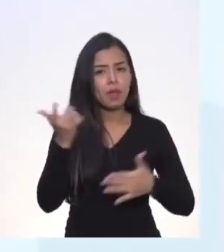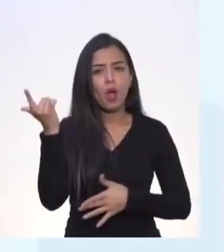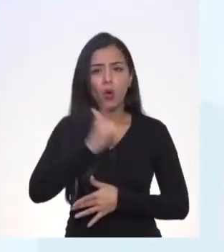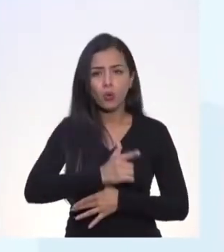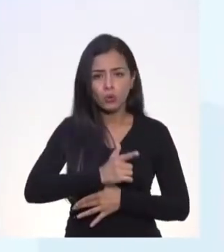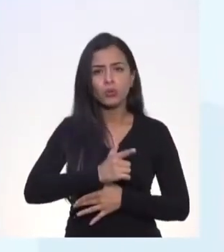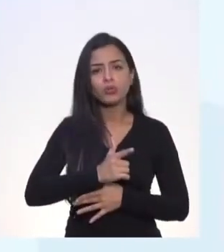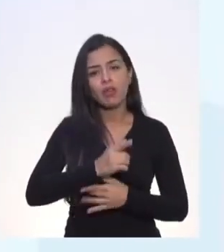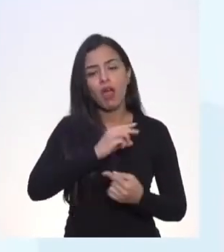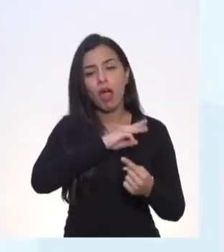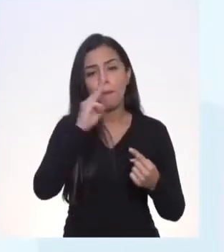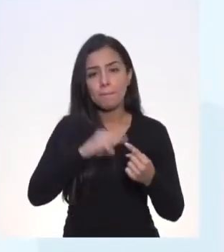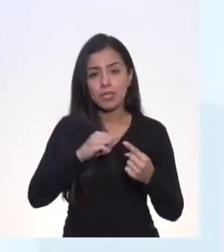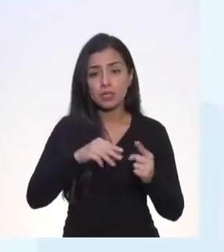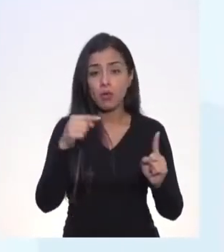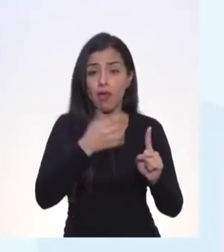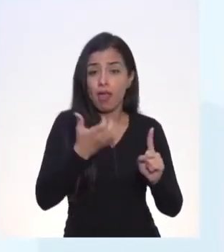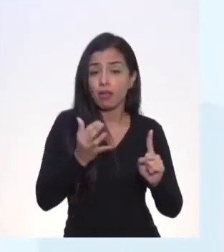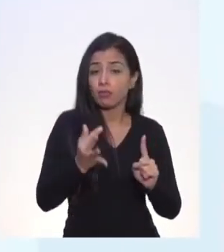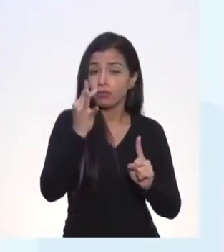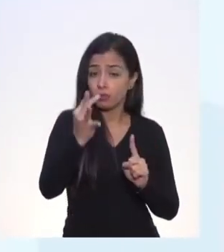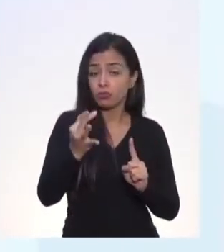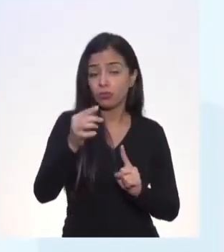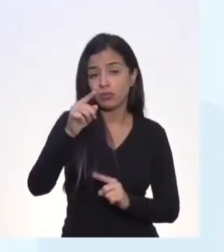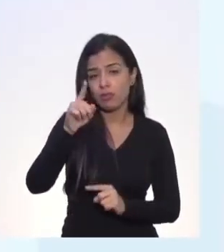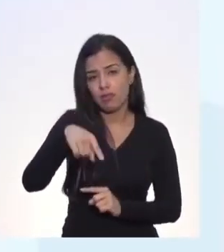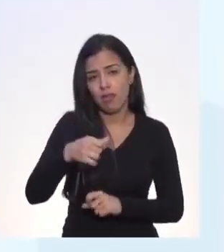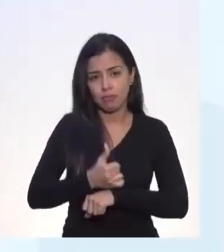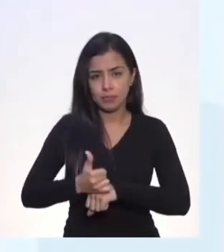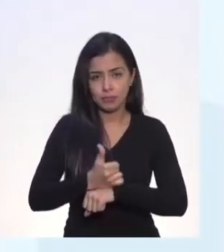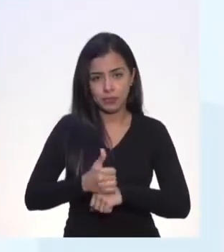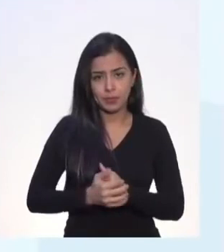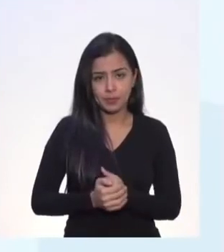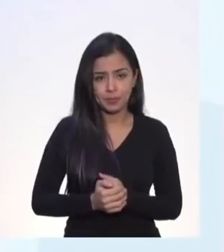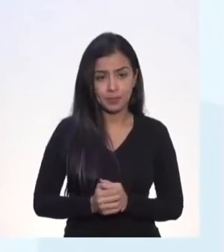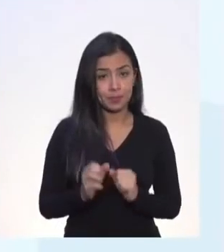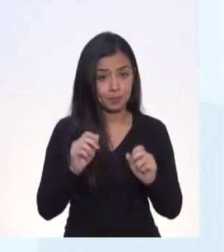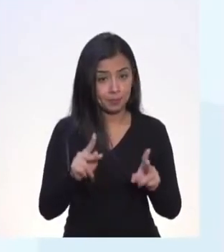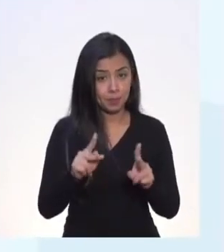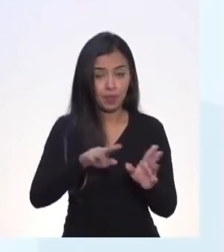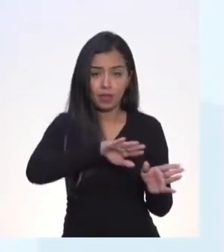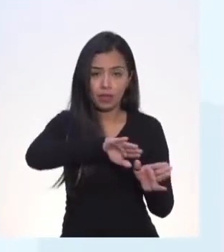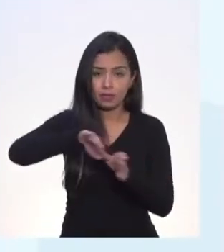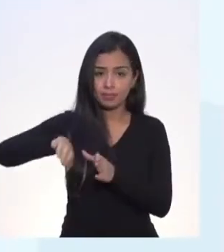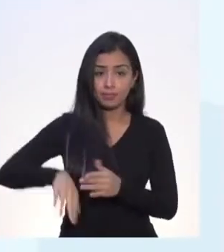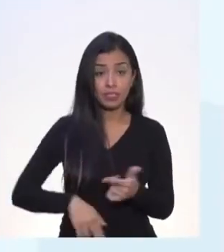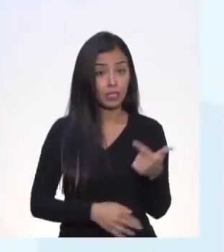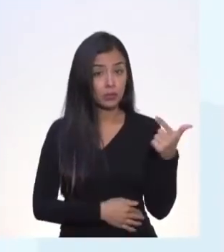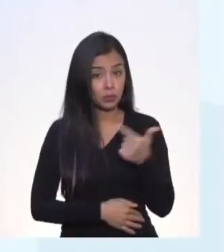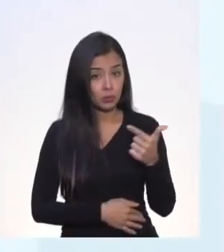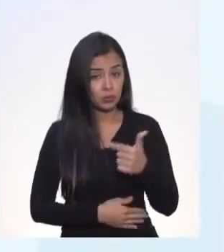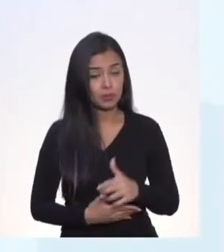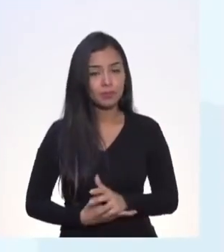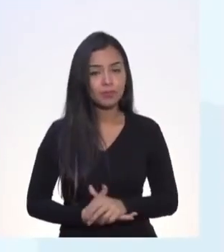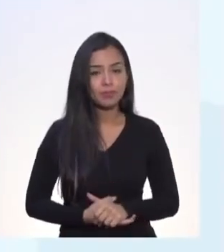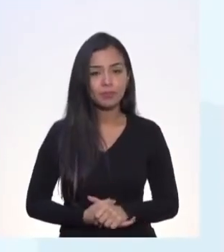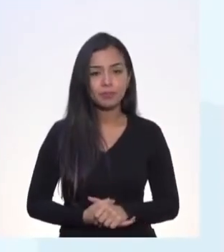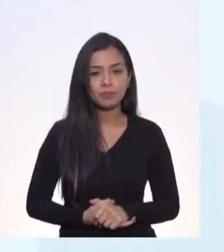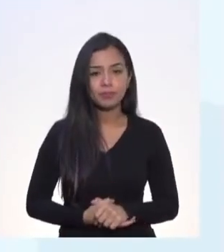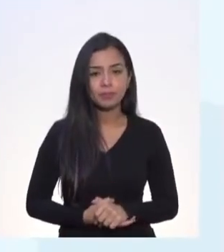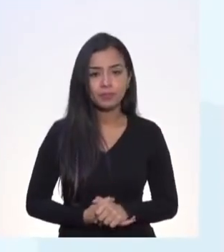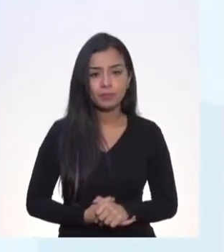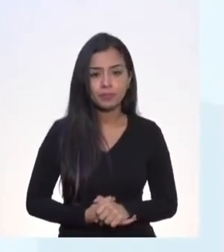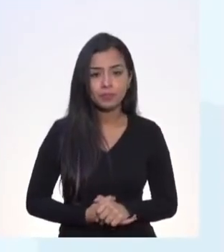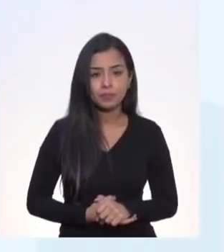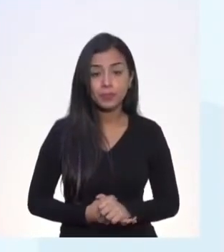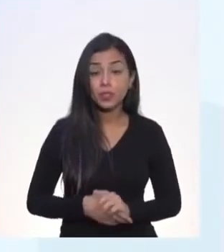essa missão que ela pretende, né, que é ser astronauta. Isso. Agora, a segunda questão. Bom, sobre o tipo de